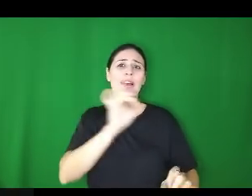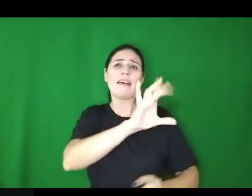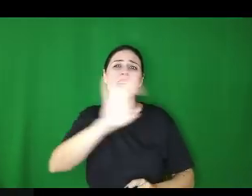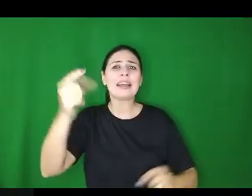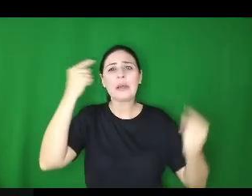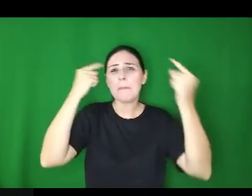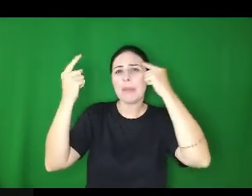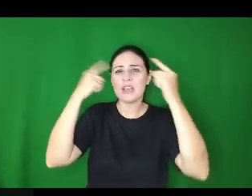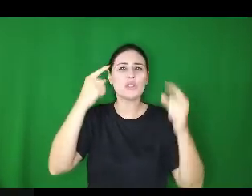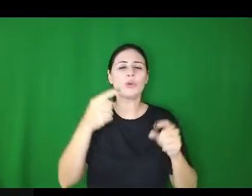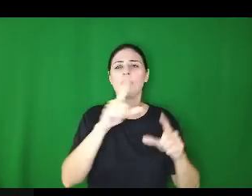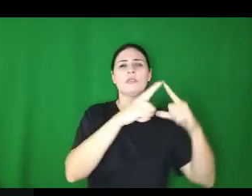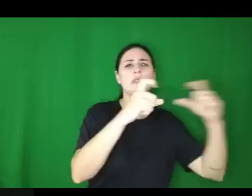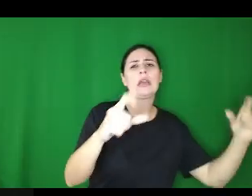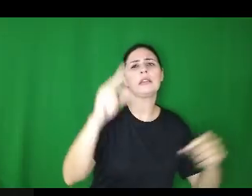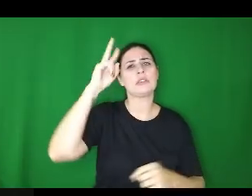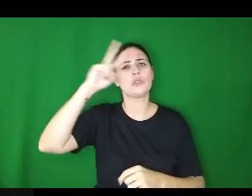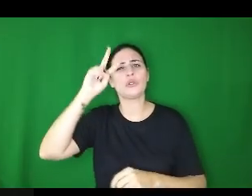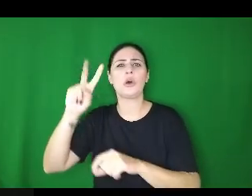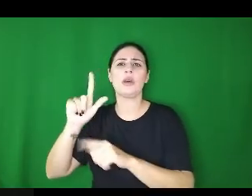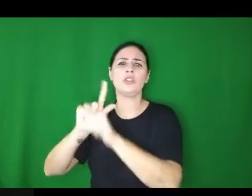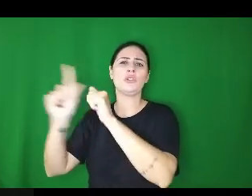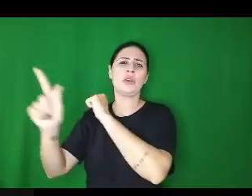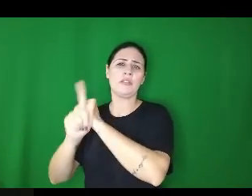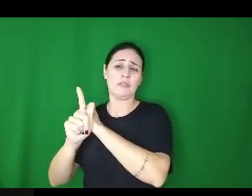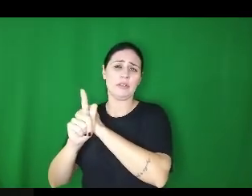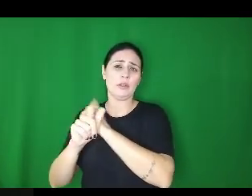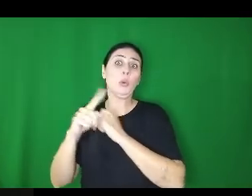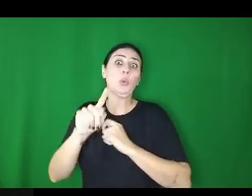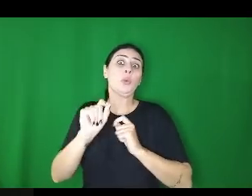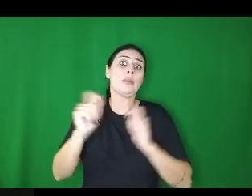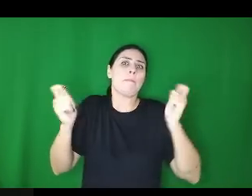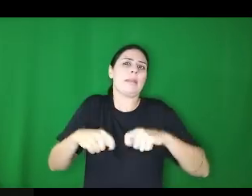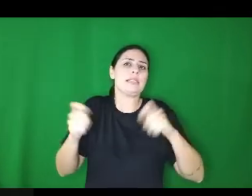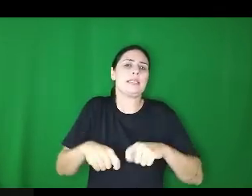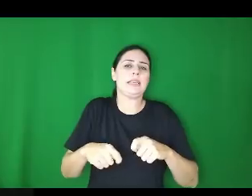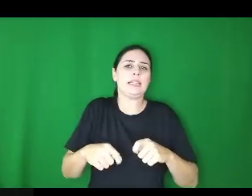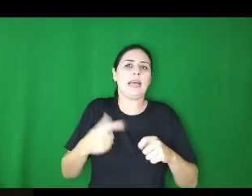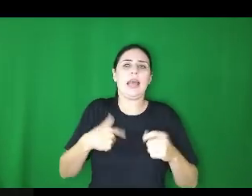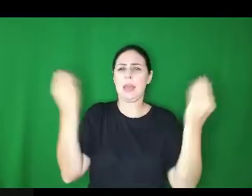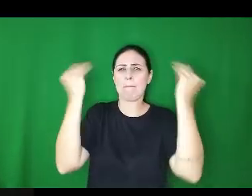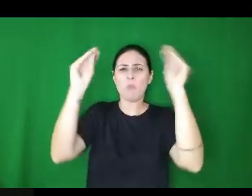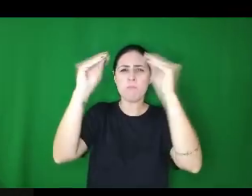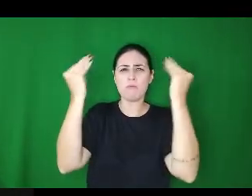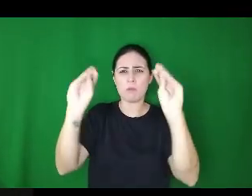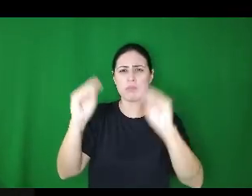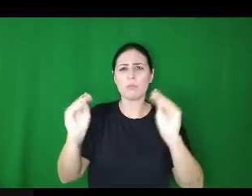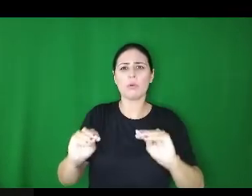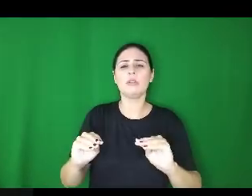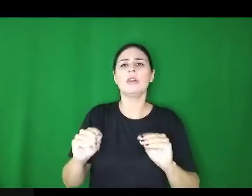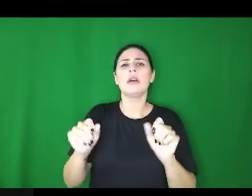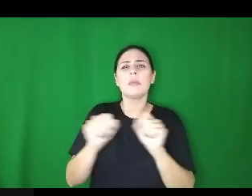vai fazer um alinhamento curricular direto? Se esses documentos, eles foram